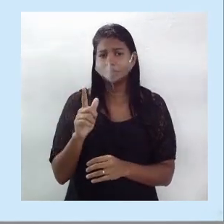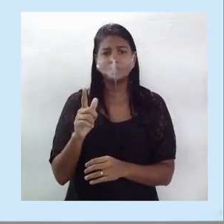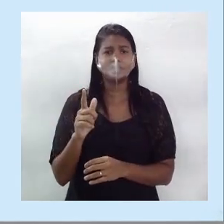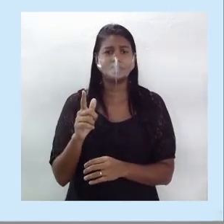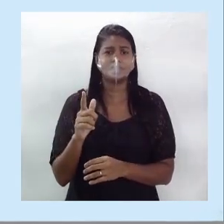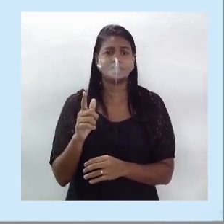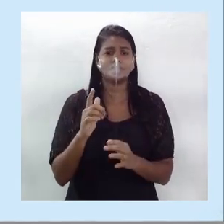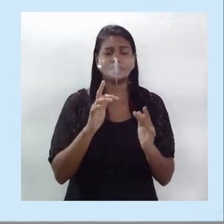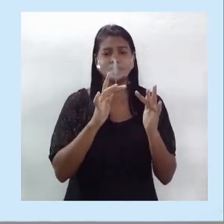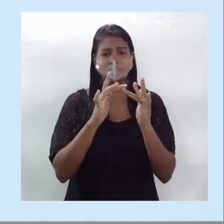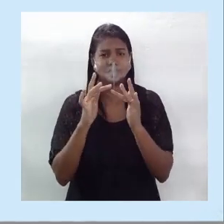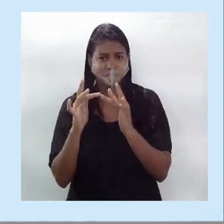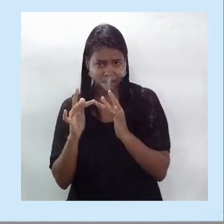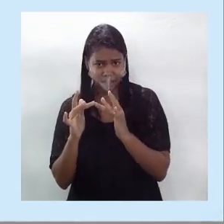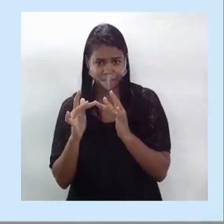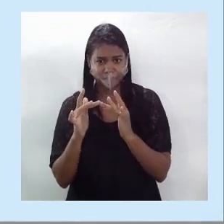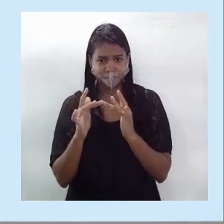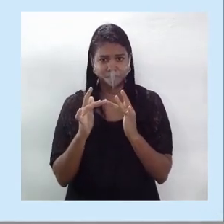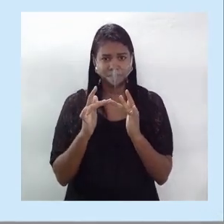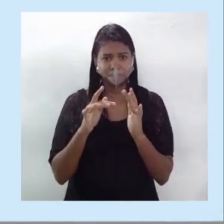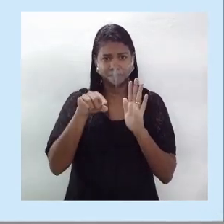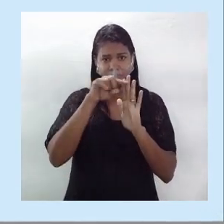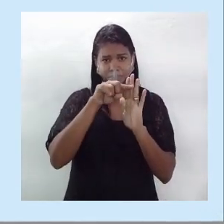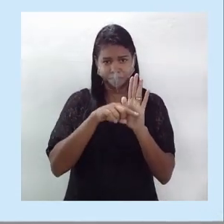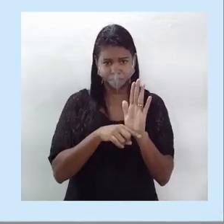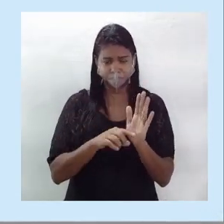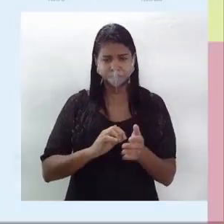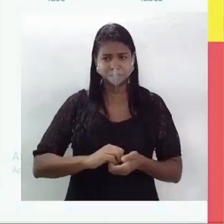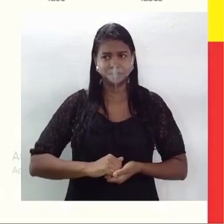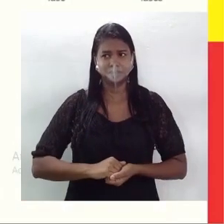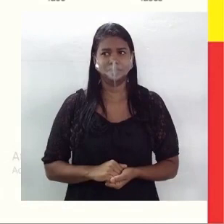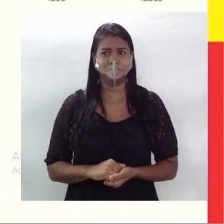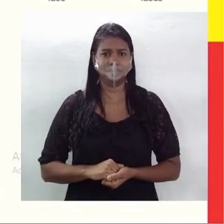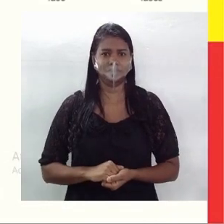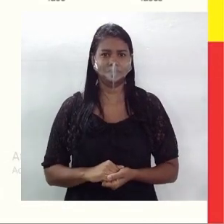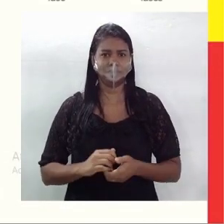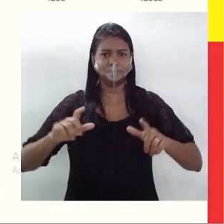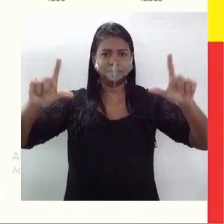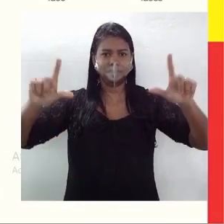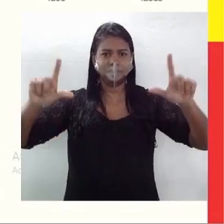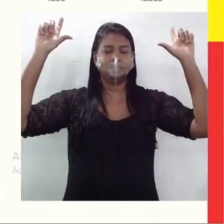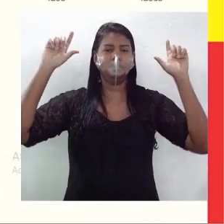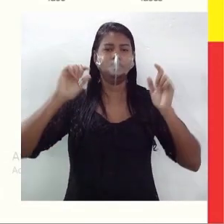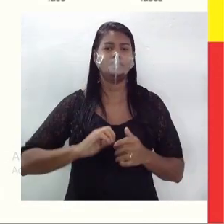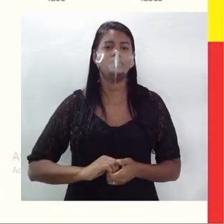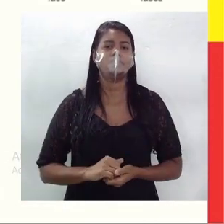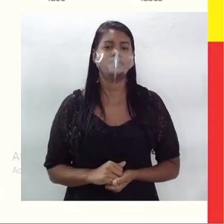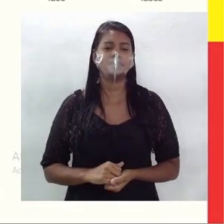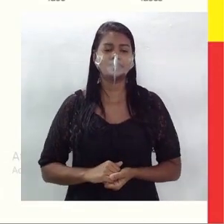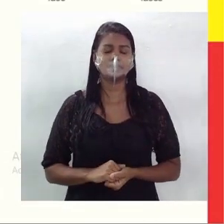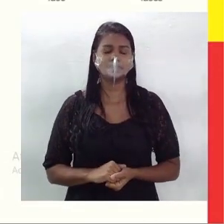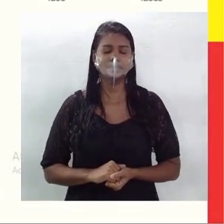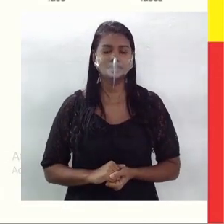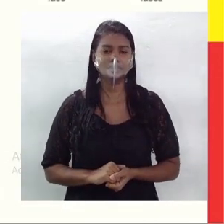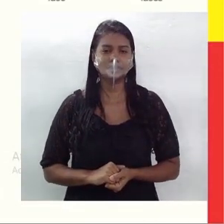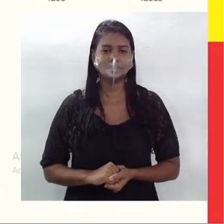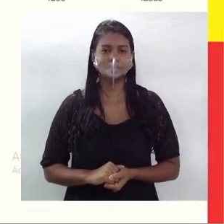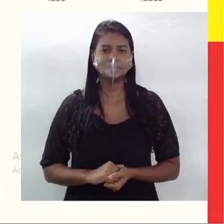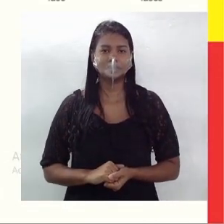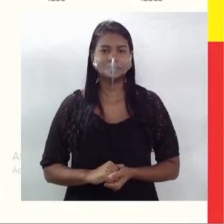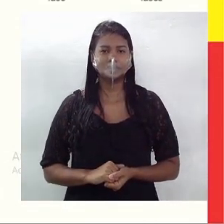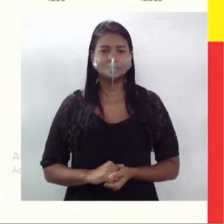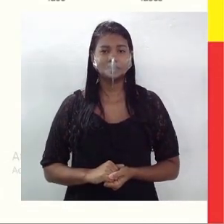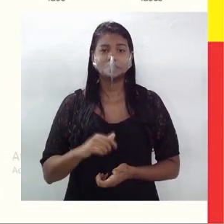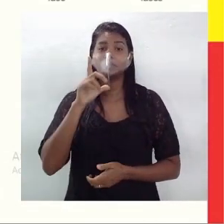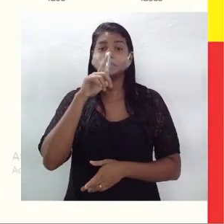corresponde adequadamente à sua classificação. Bora lá para a telinha. Bom, quando se fala ali da água de